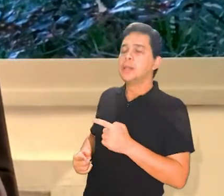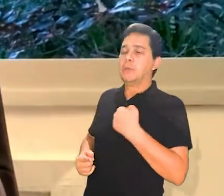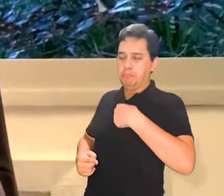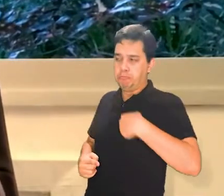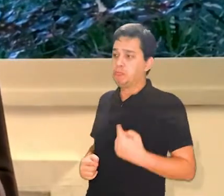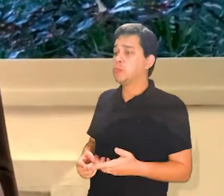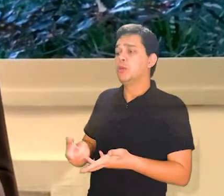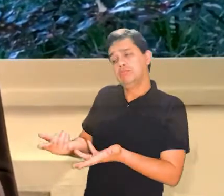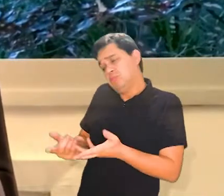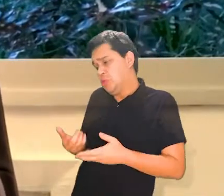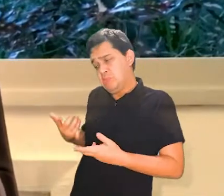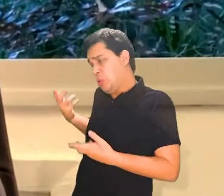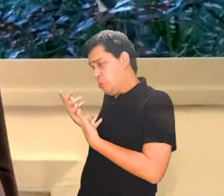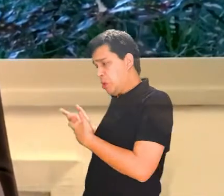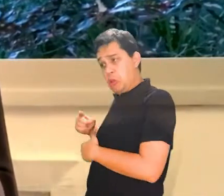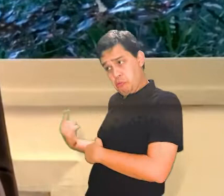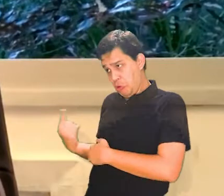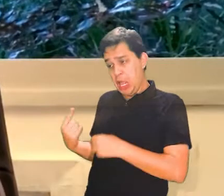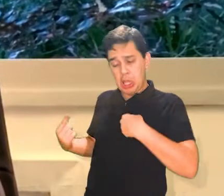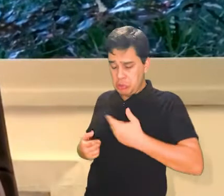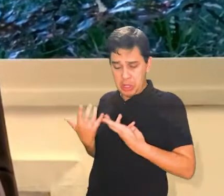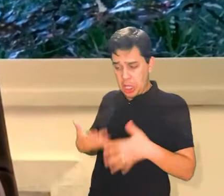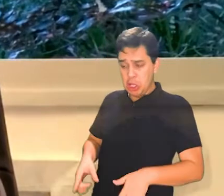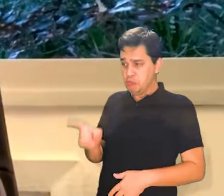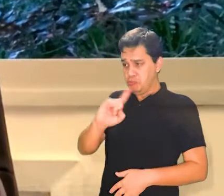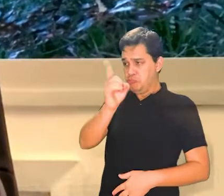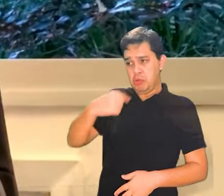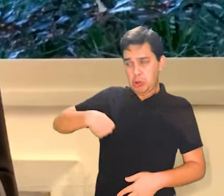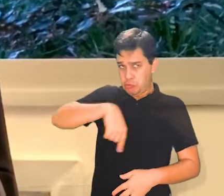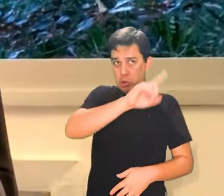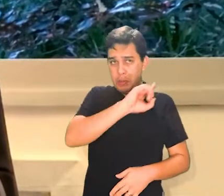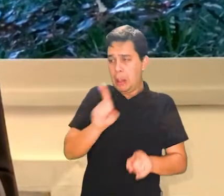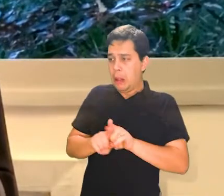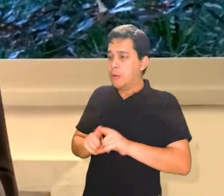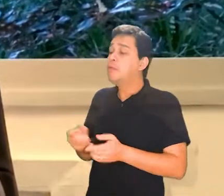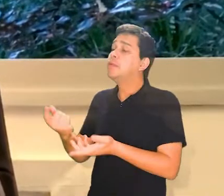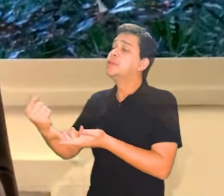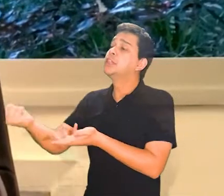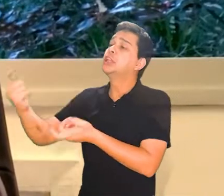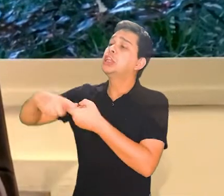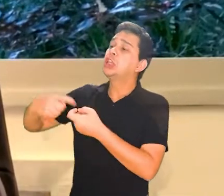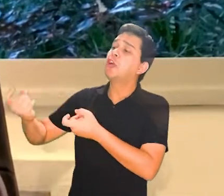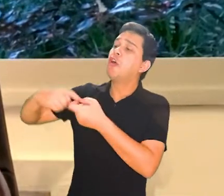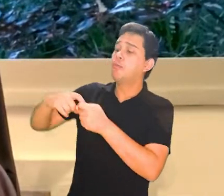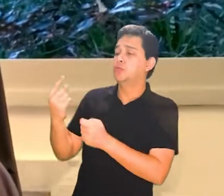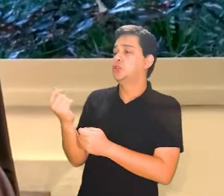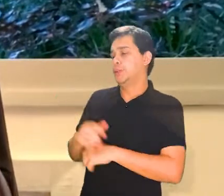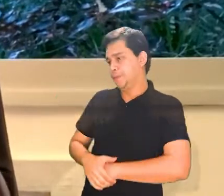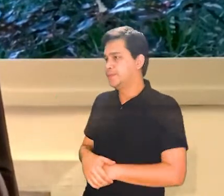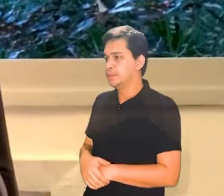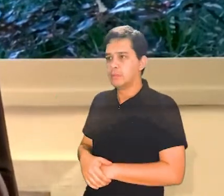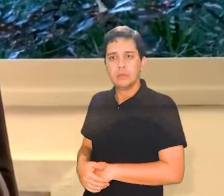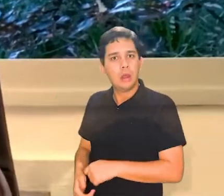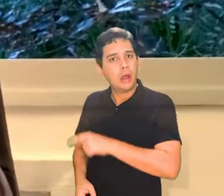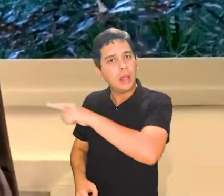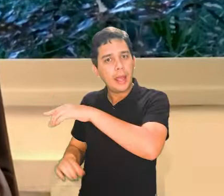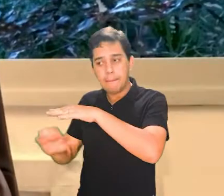aconteceu a recusa por parte da empresa de reembolsar o valor